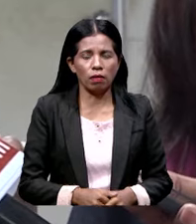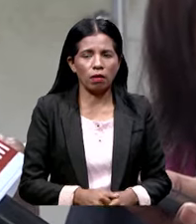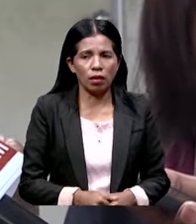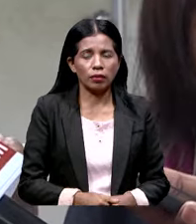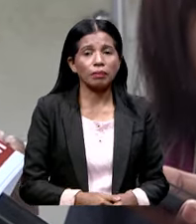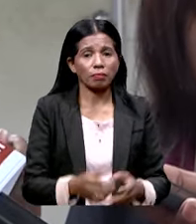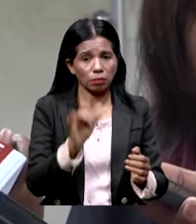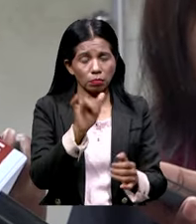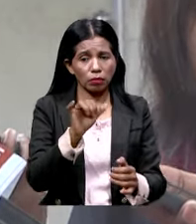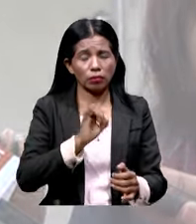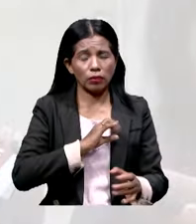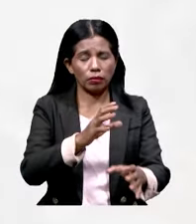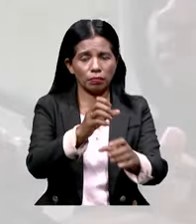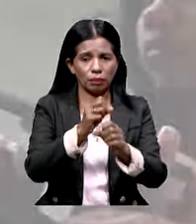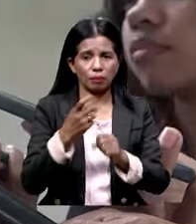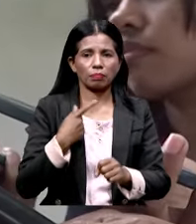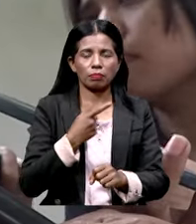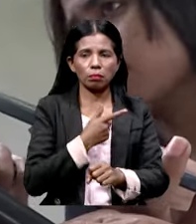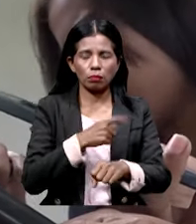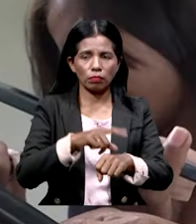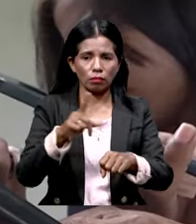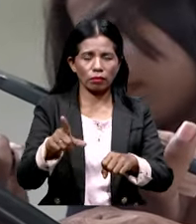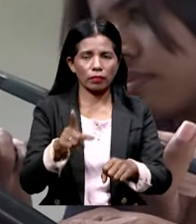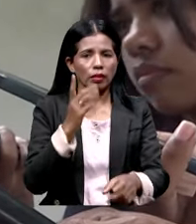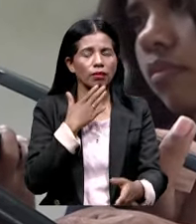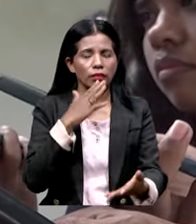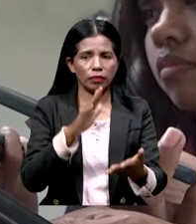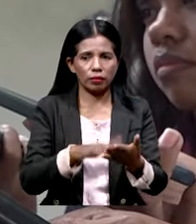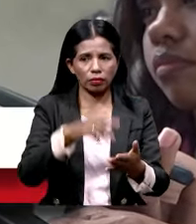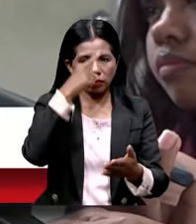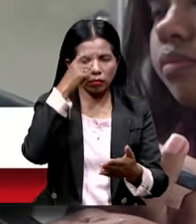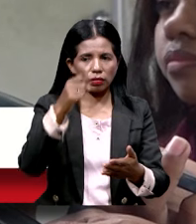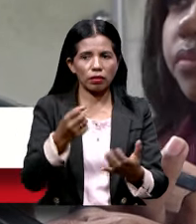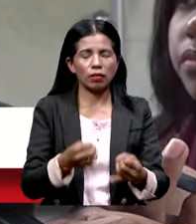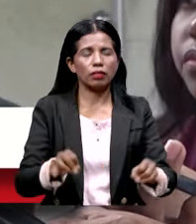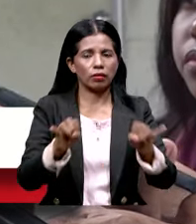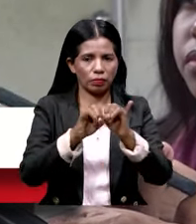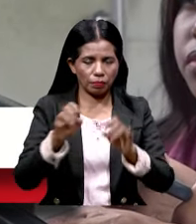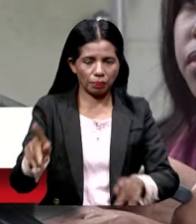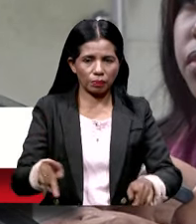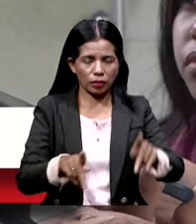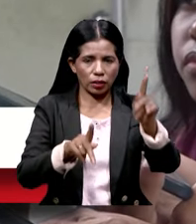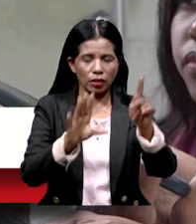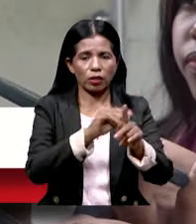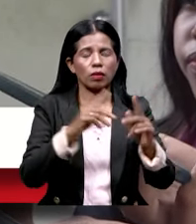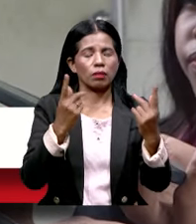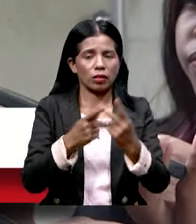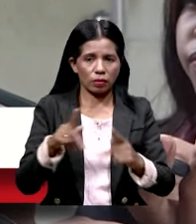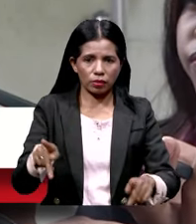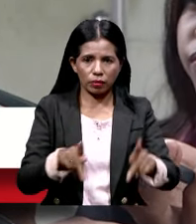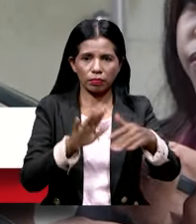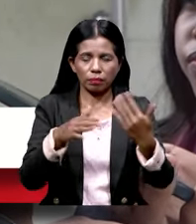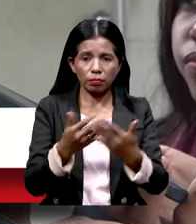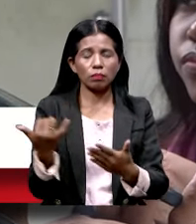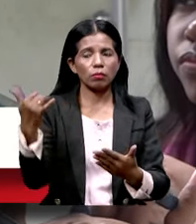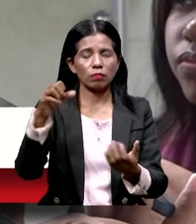mag ohin hafuti he plenária, ao dia ankatak na estranho teptevesh. Tamba, Instituto Público, Empresa Pública Cira, Ciramos